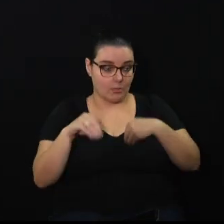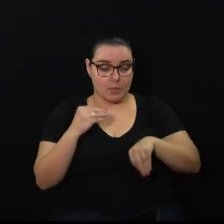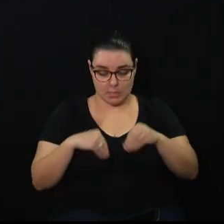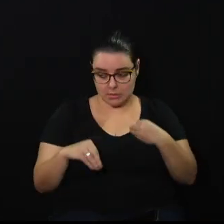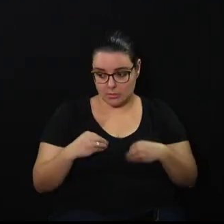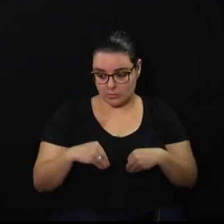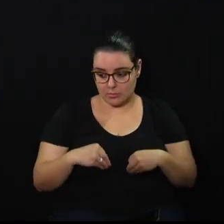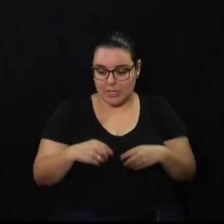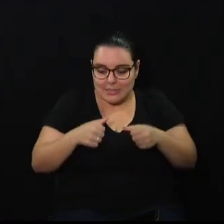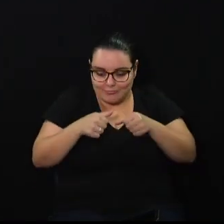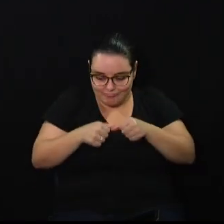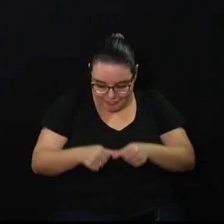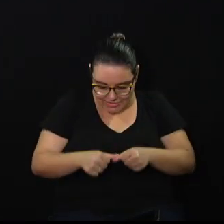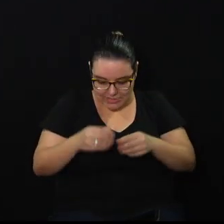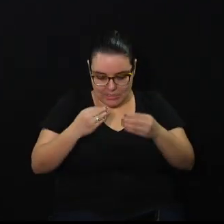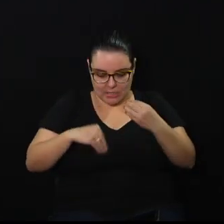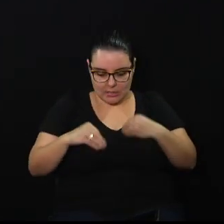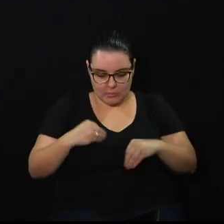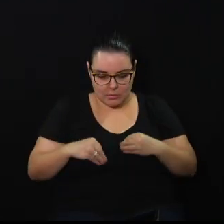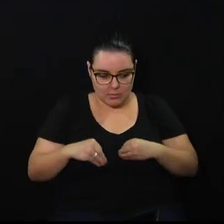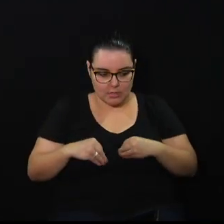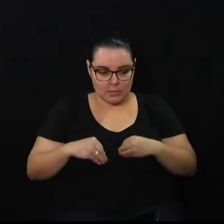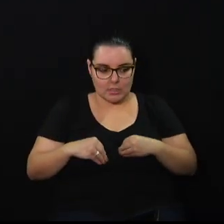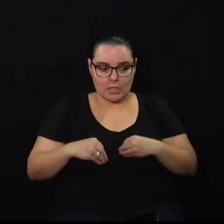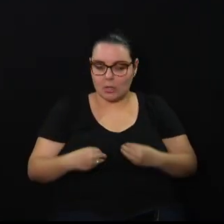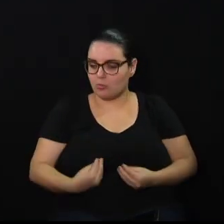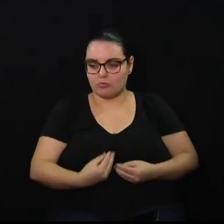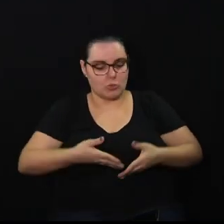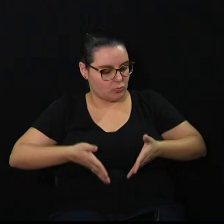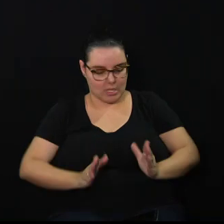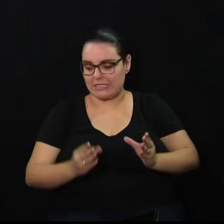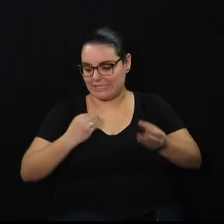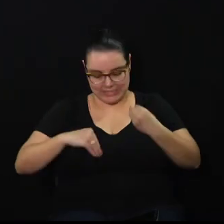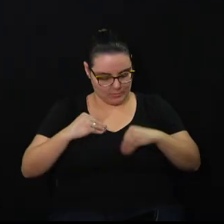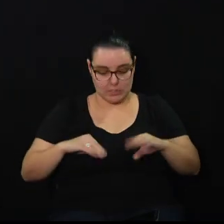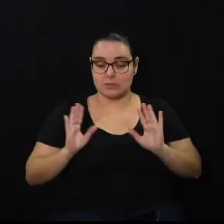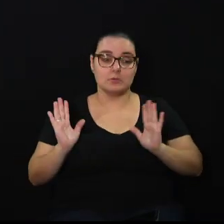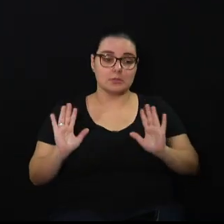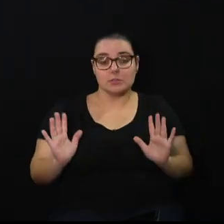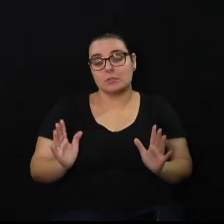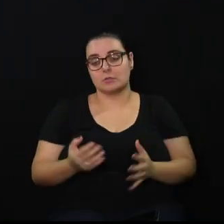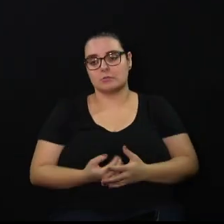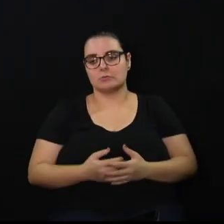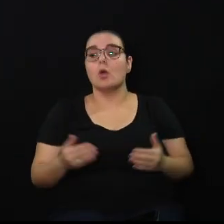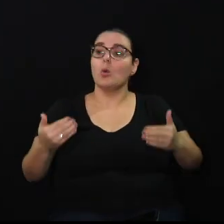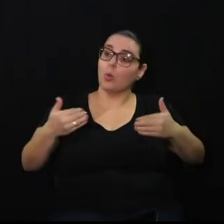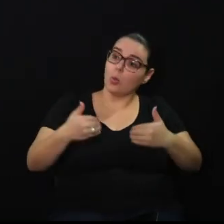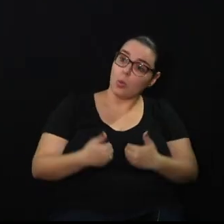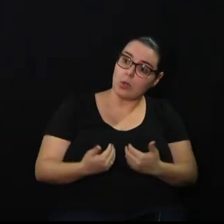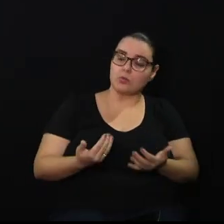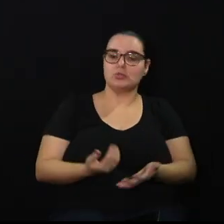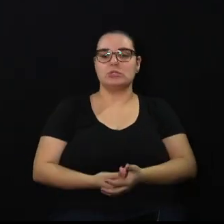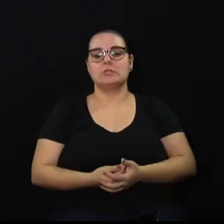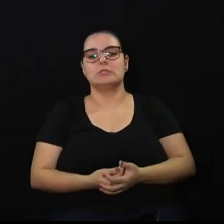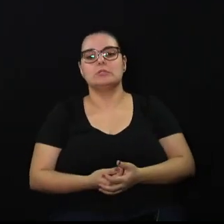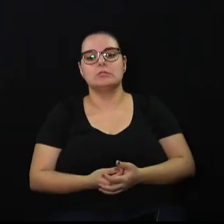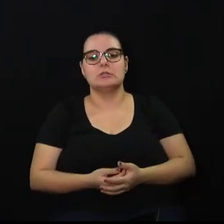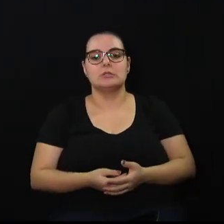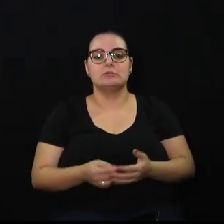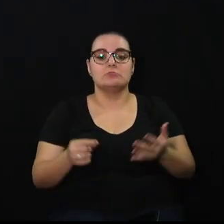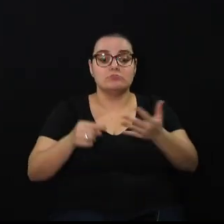então isso diferencia por que é a gente precisa entender o autismo hoje em dia como uma uma especificidade